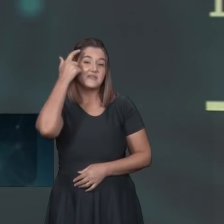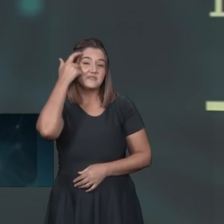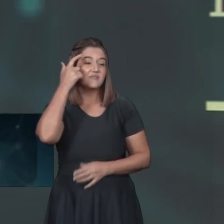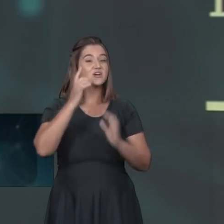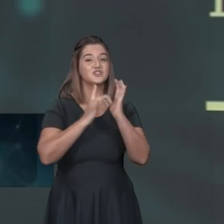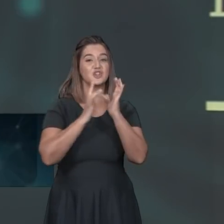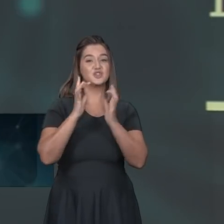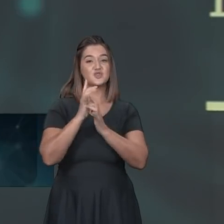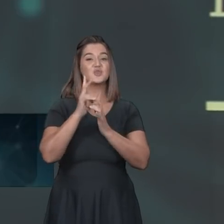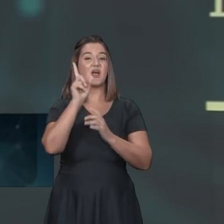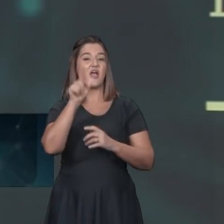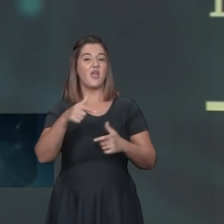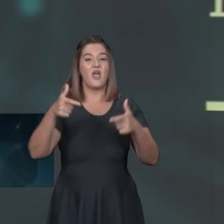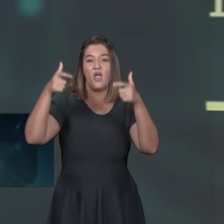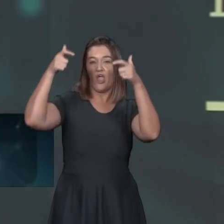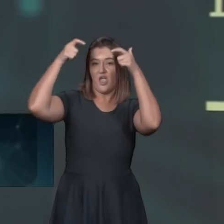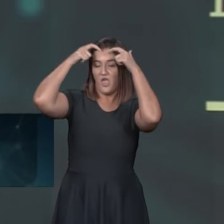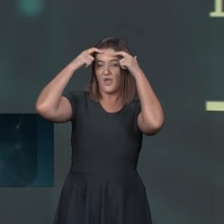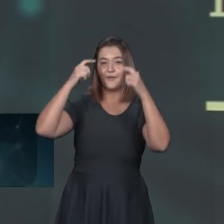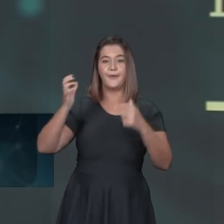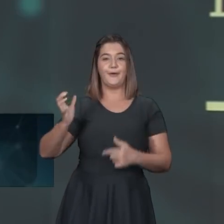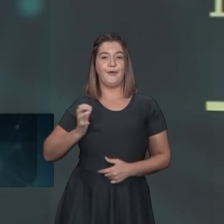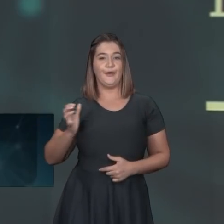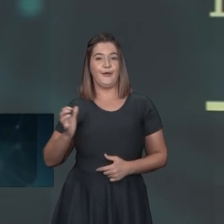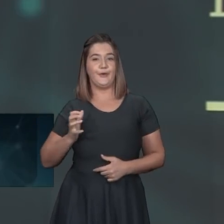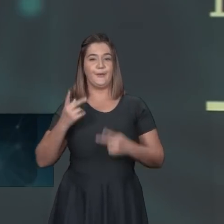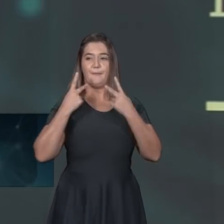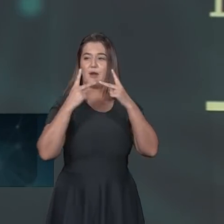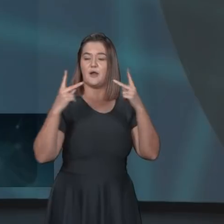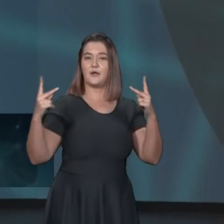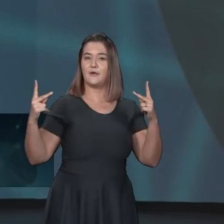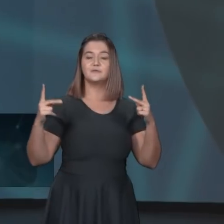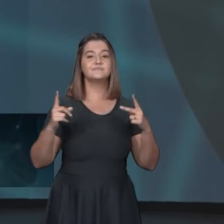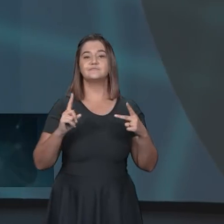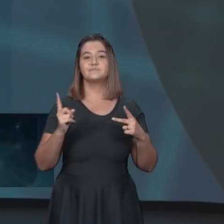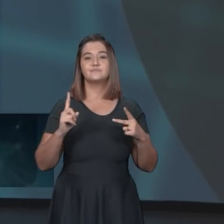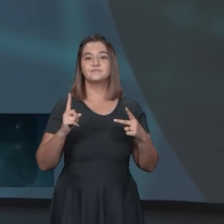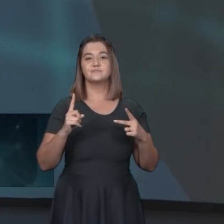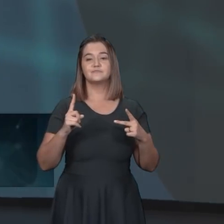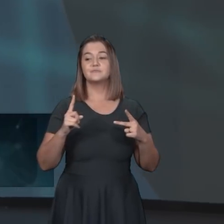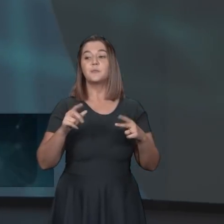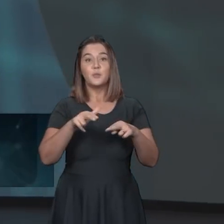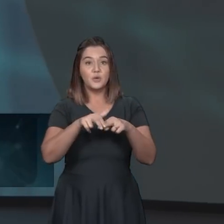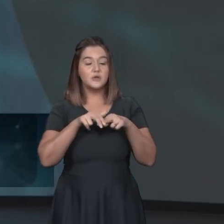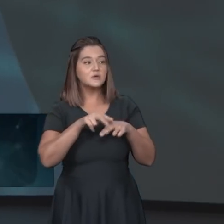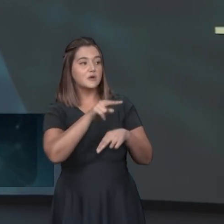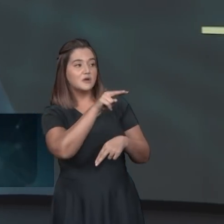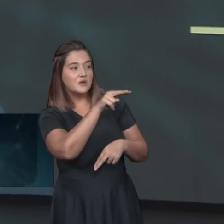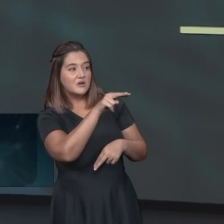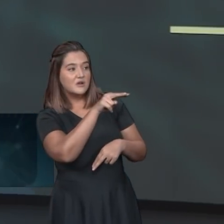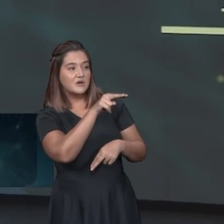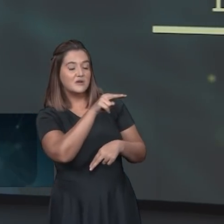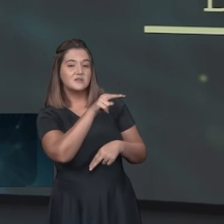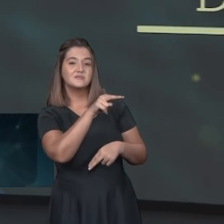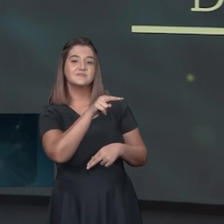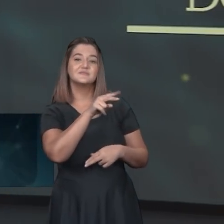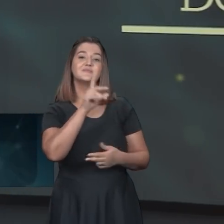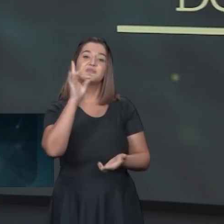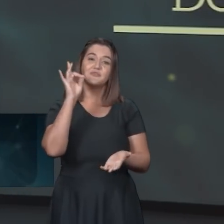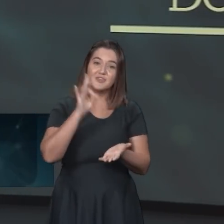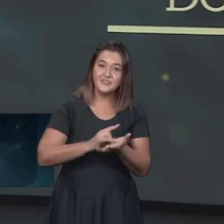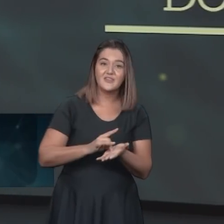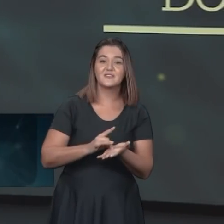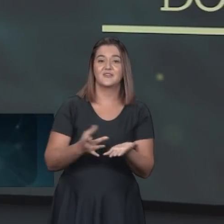para pregar às pessoas quem era o verdadeiro Filho de Deus. É esta mesma oportunidade que eu quero ter nesse